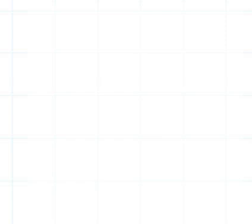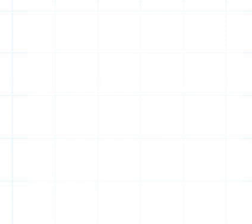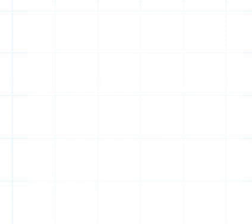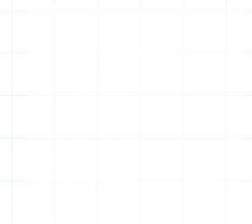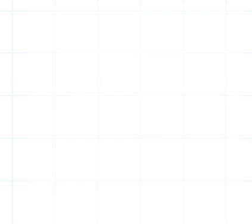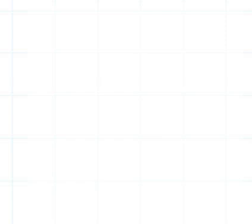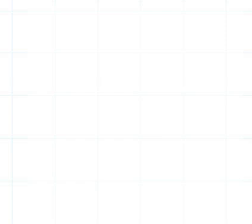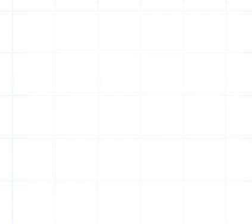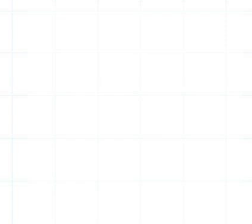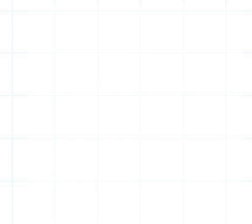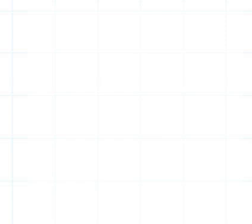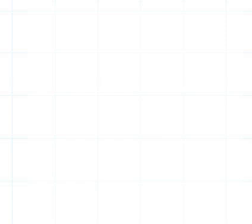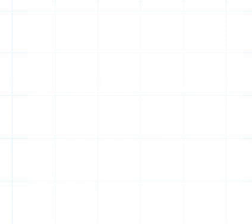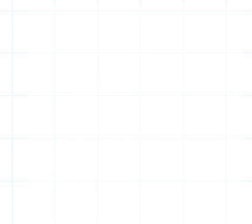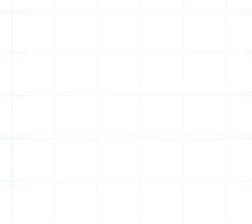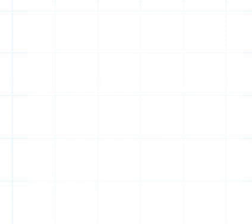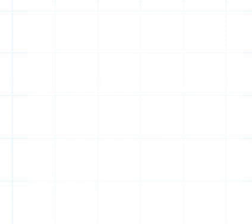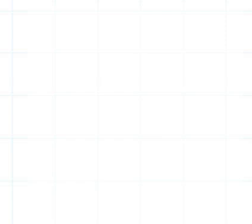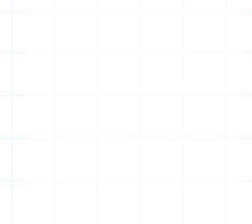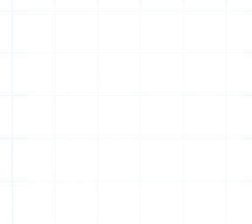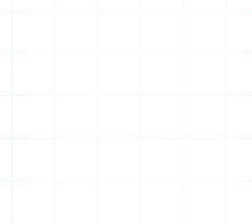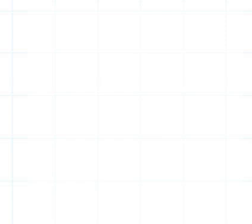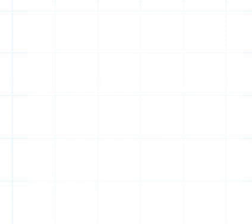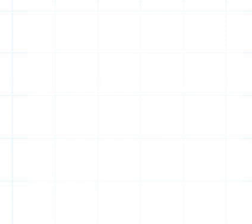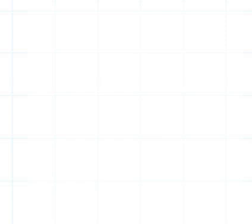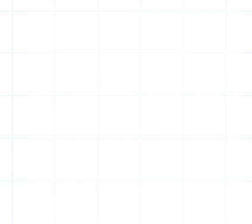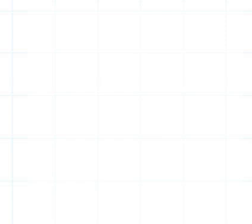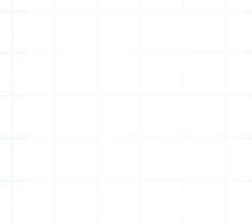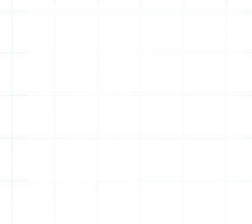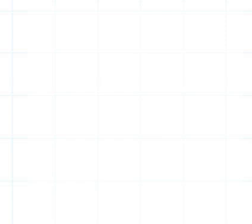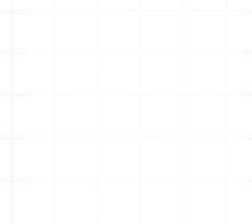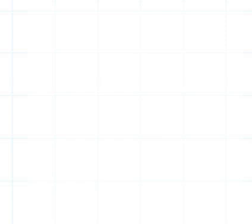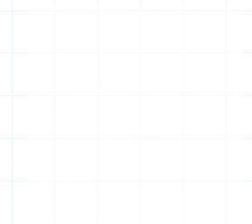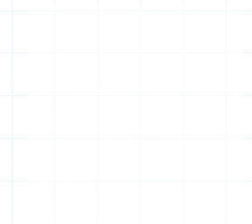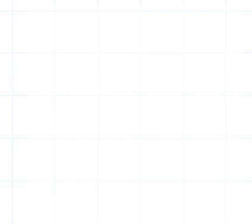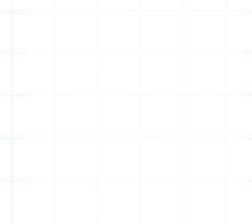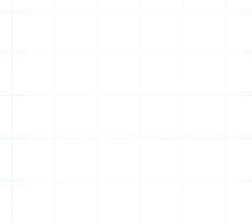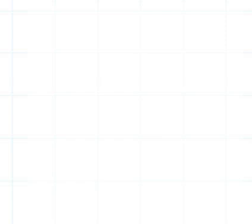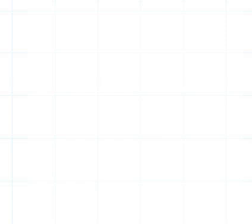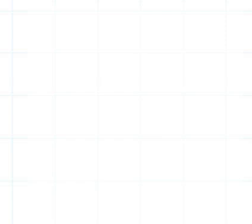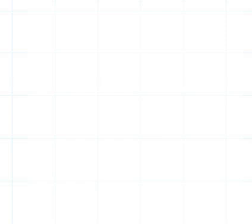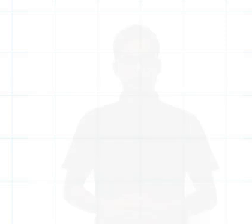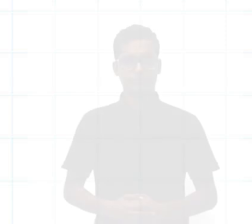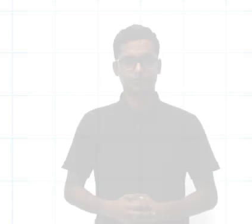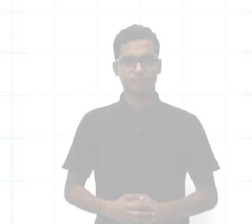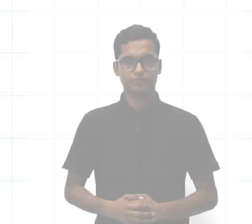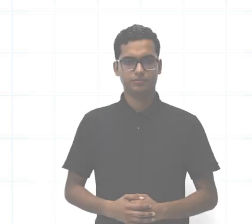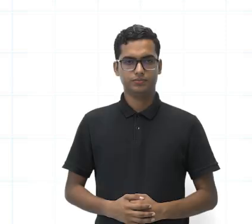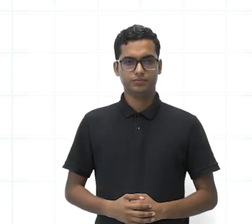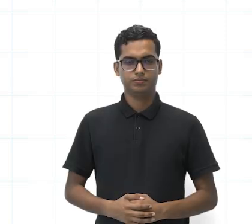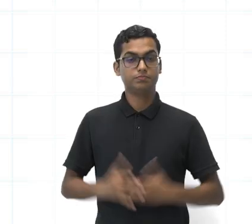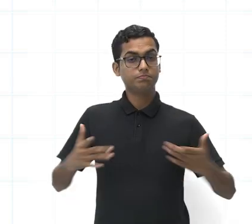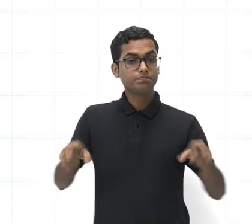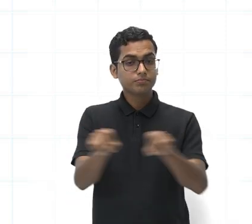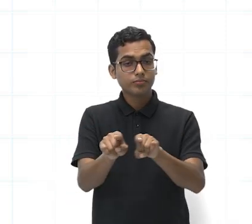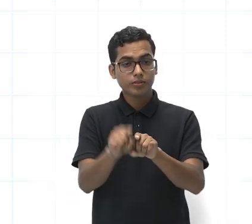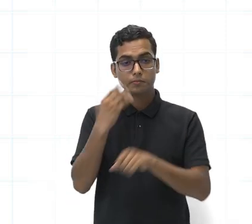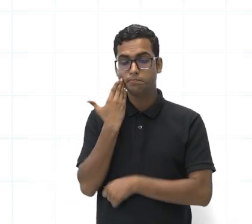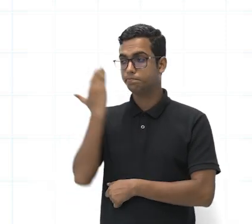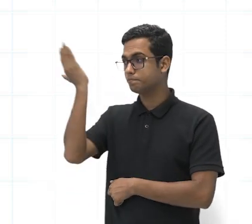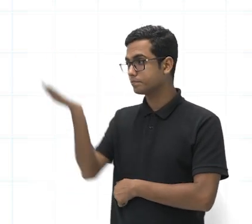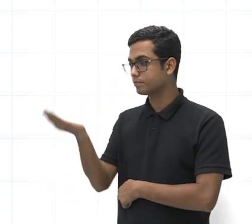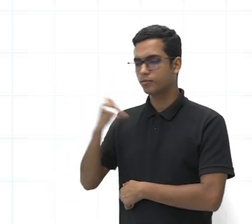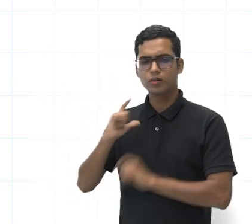também infrequente, tá? Também muito nesse sentido, é algo que que tem pouca frequência, pouca assiduidade, né?